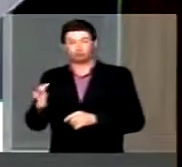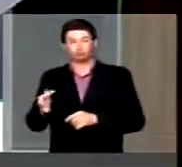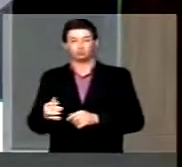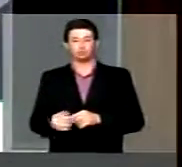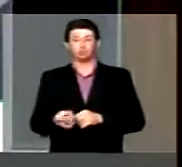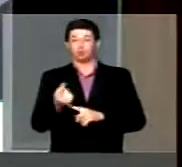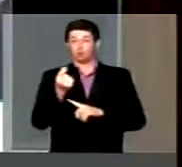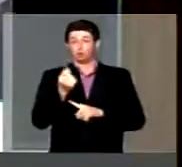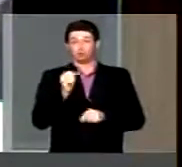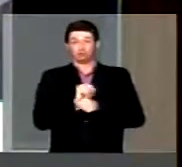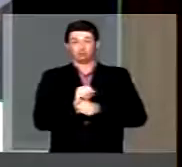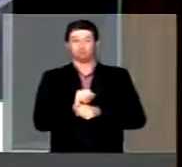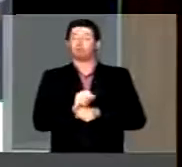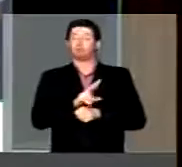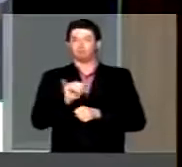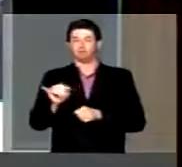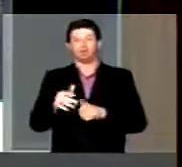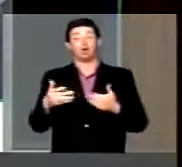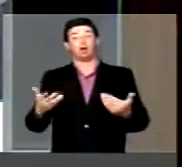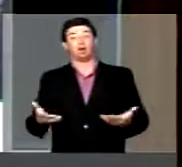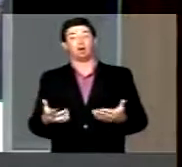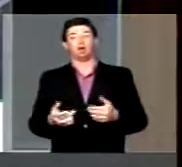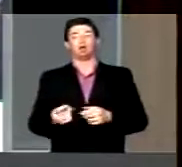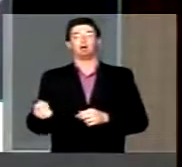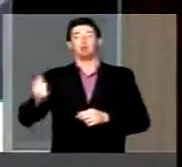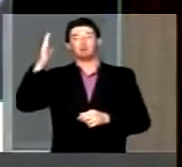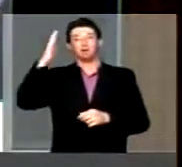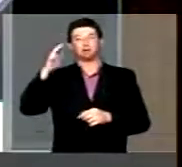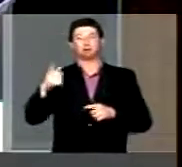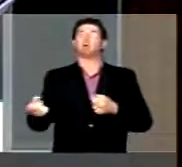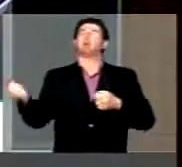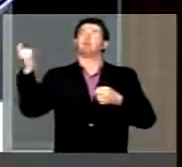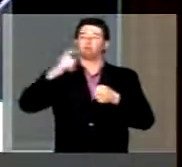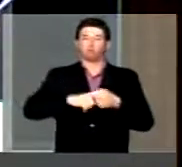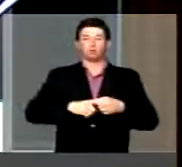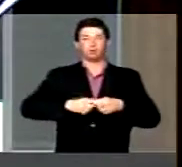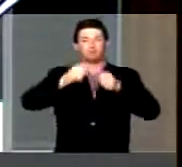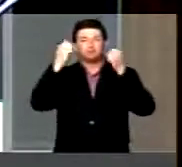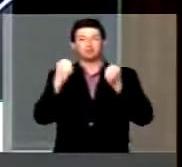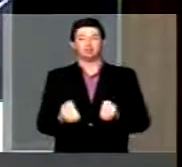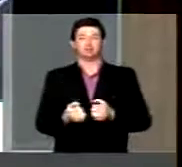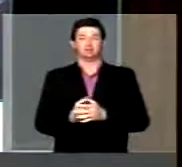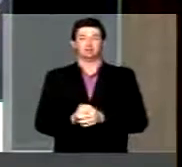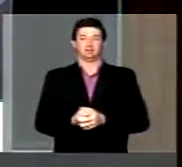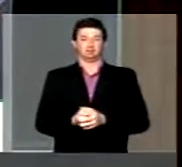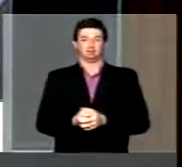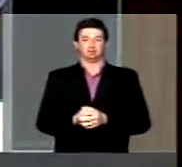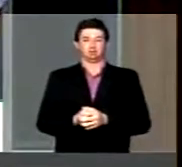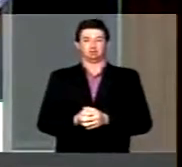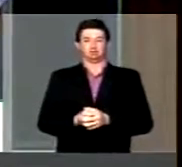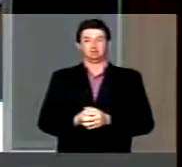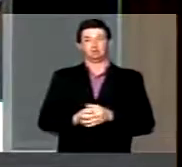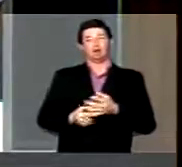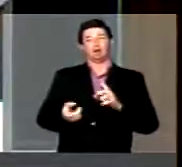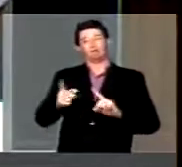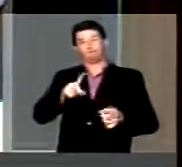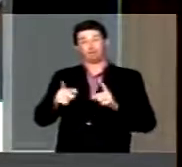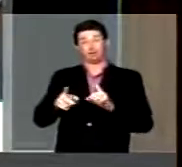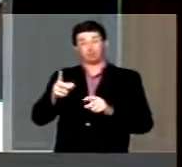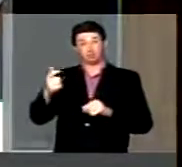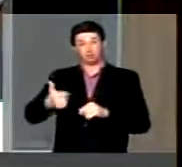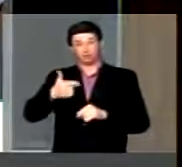de preços tem que acabar, e aí a inflação volta em ritmo galopante. A segunda variável que